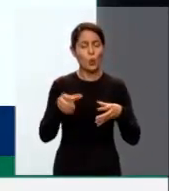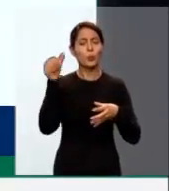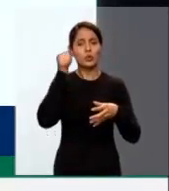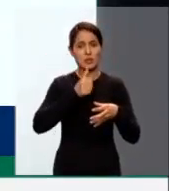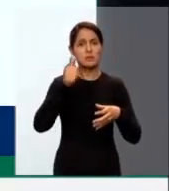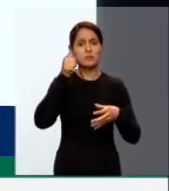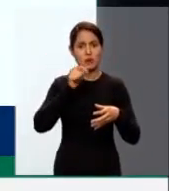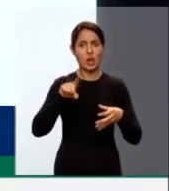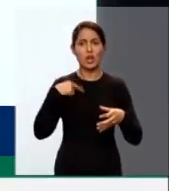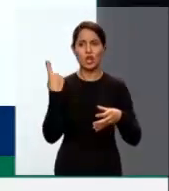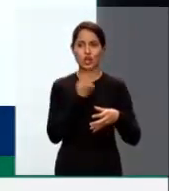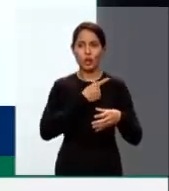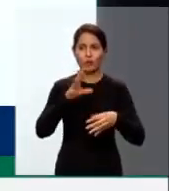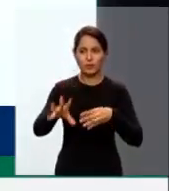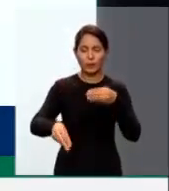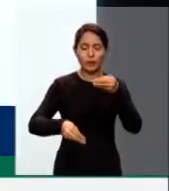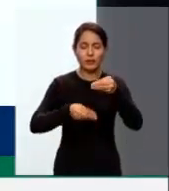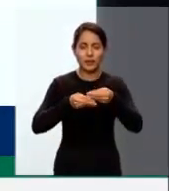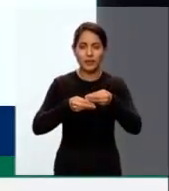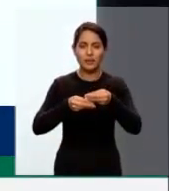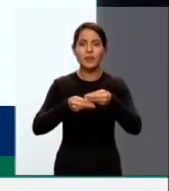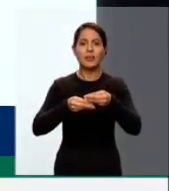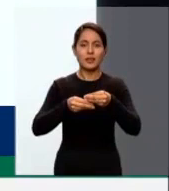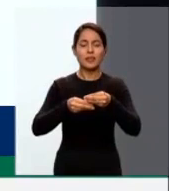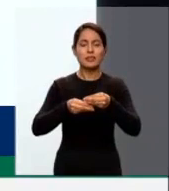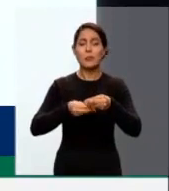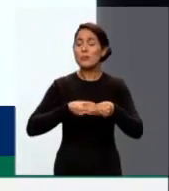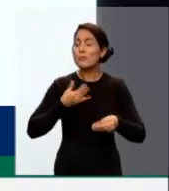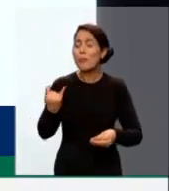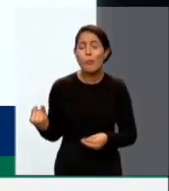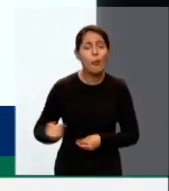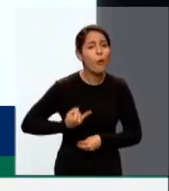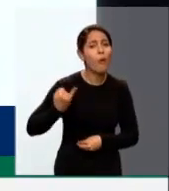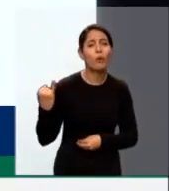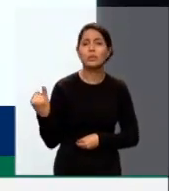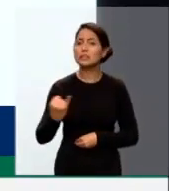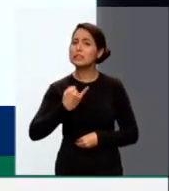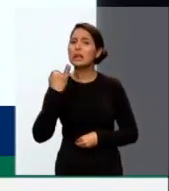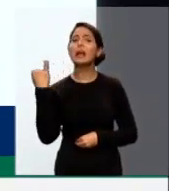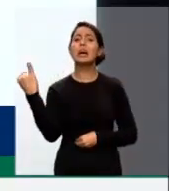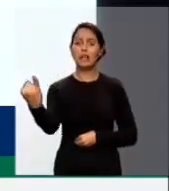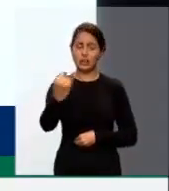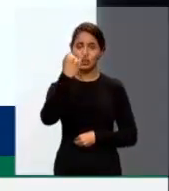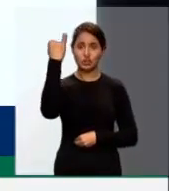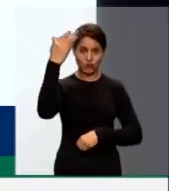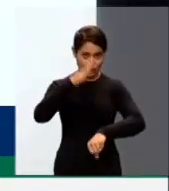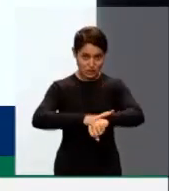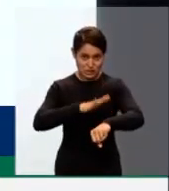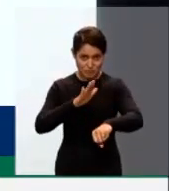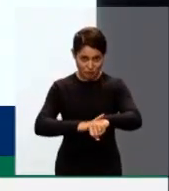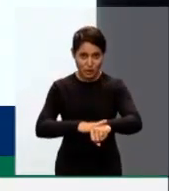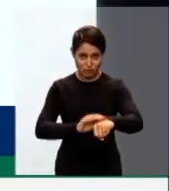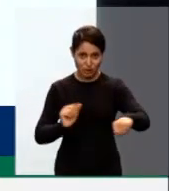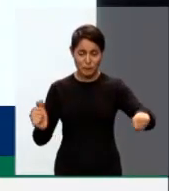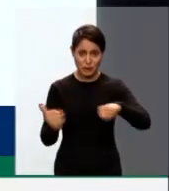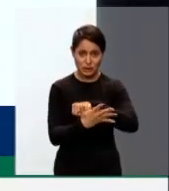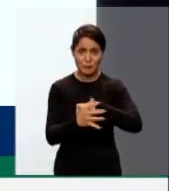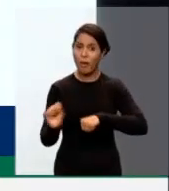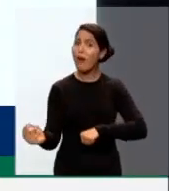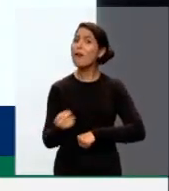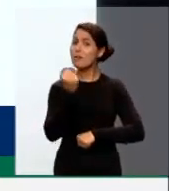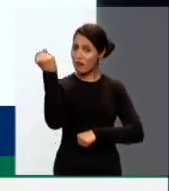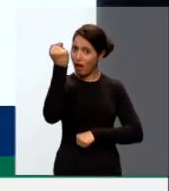orgulho integro, a bancada feminina, é fundamental nesse momento grave, né? A